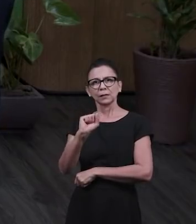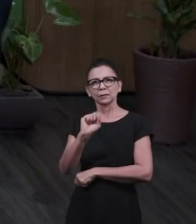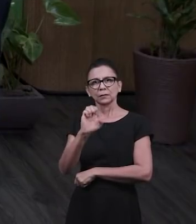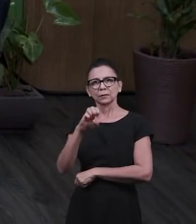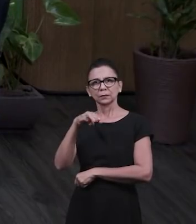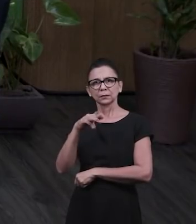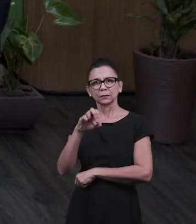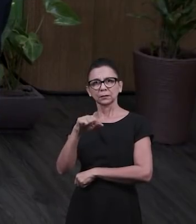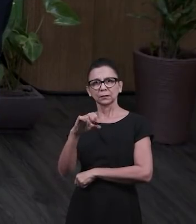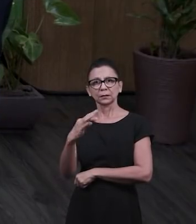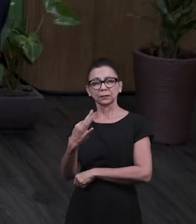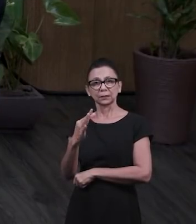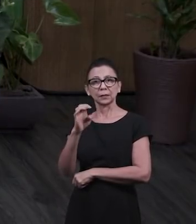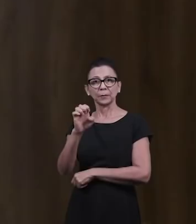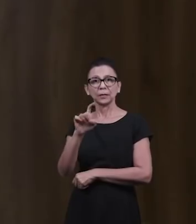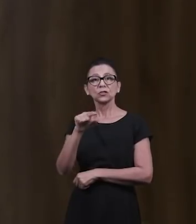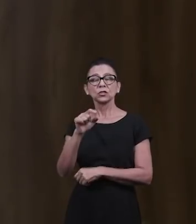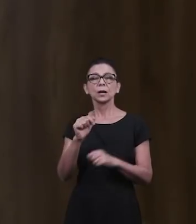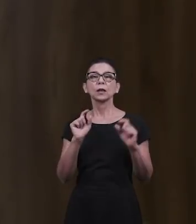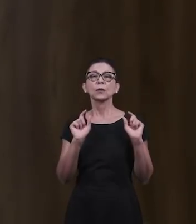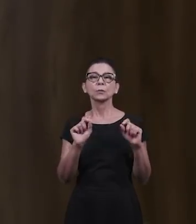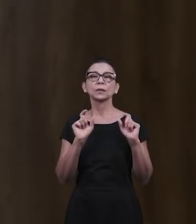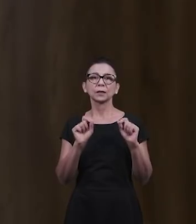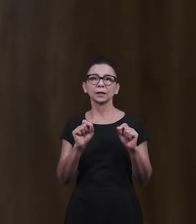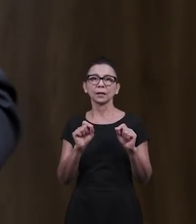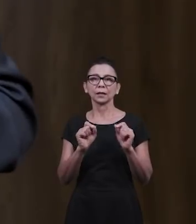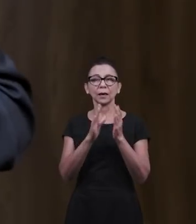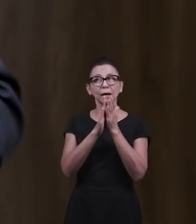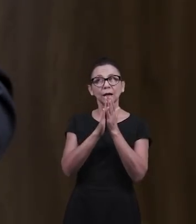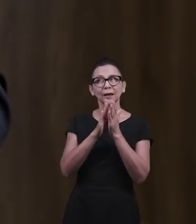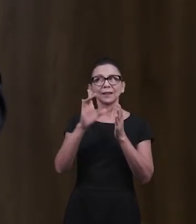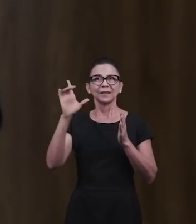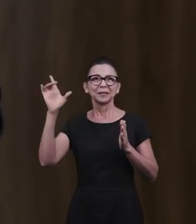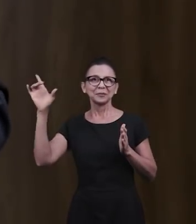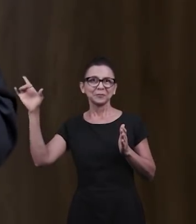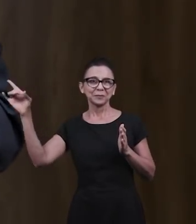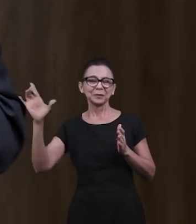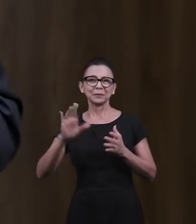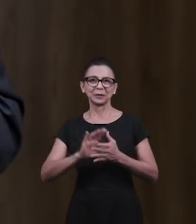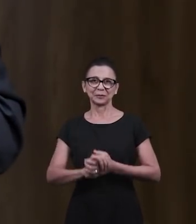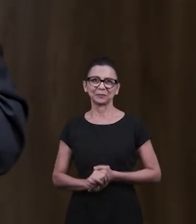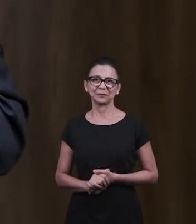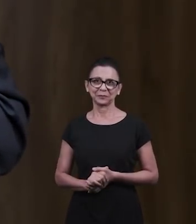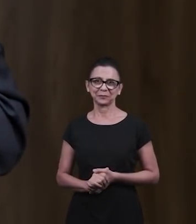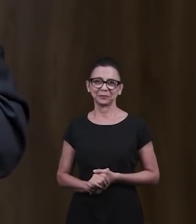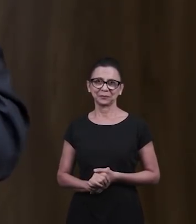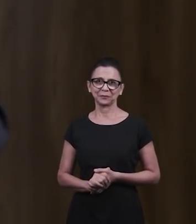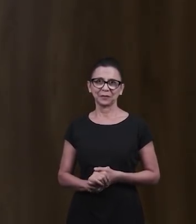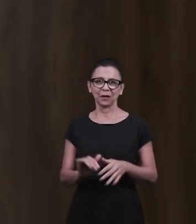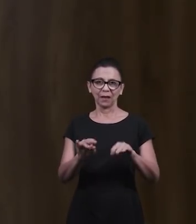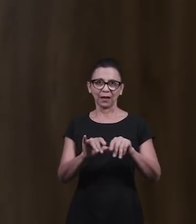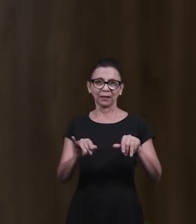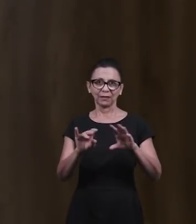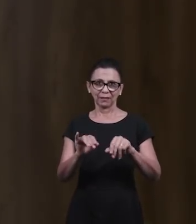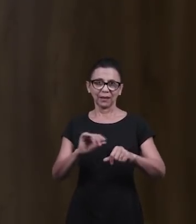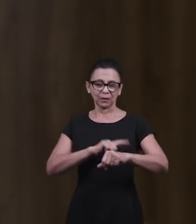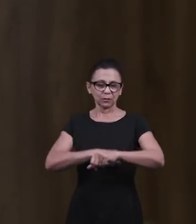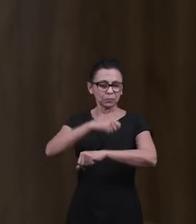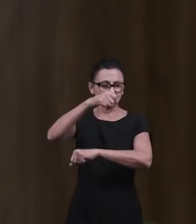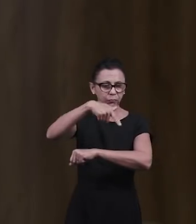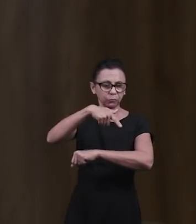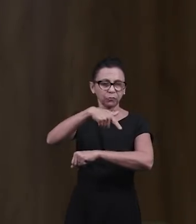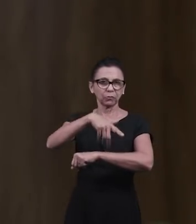um terreno onde a semente é lançada, é o coração do homem. Então temos o